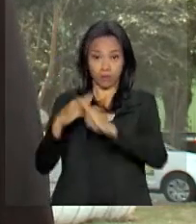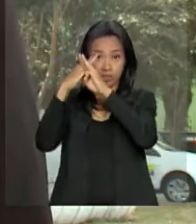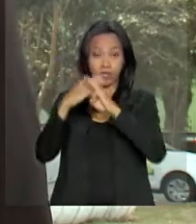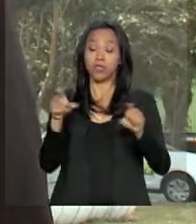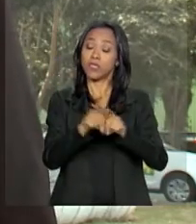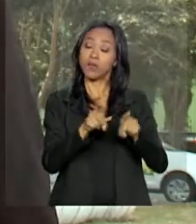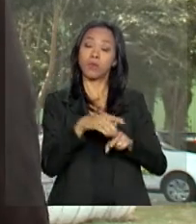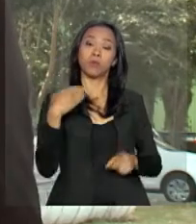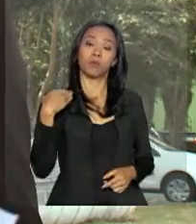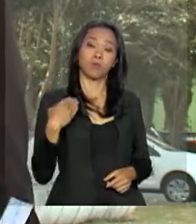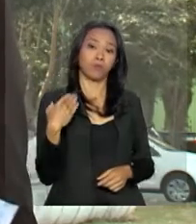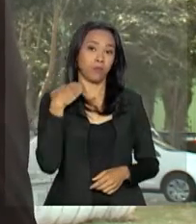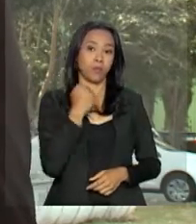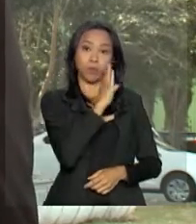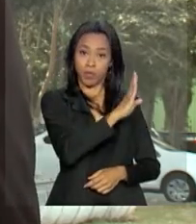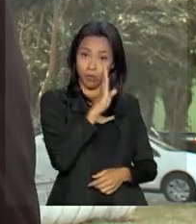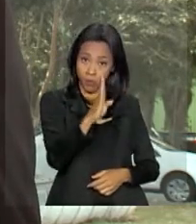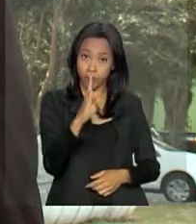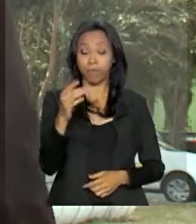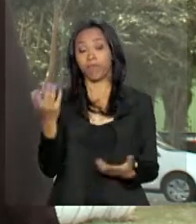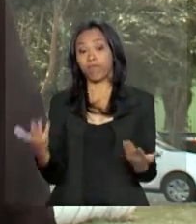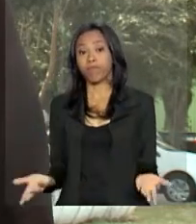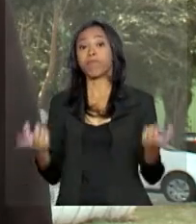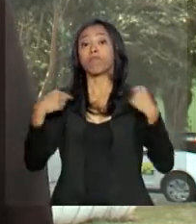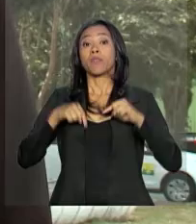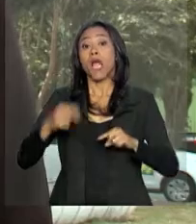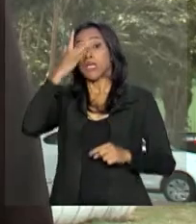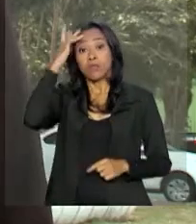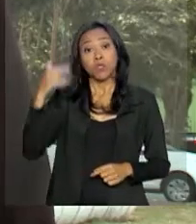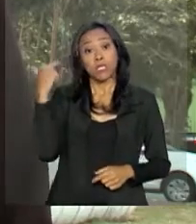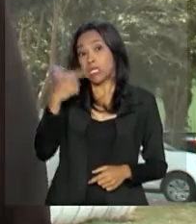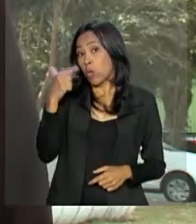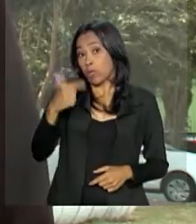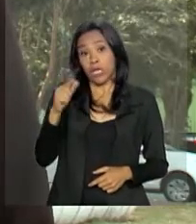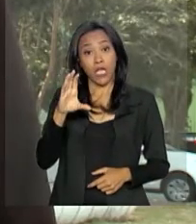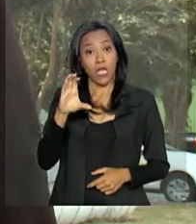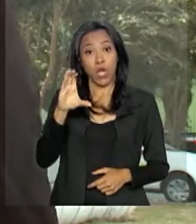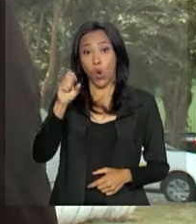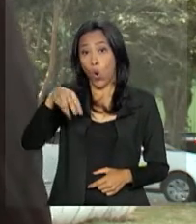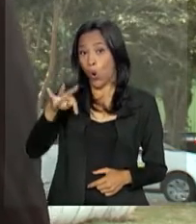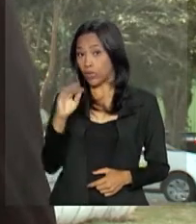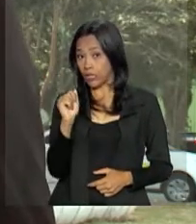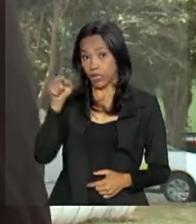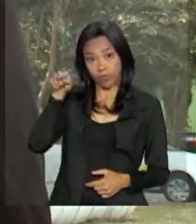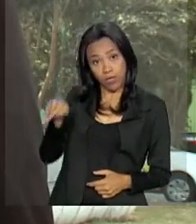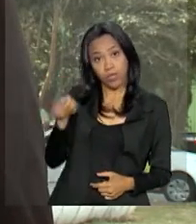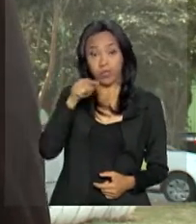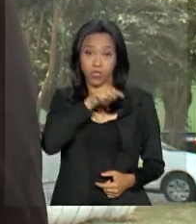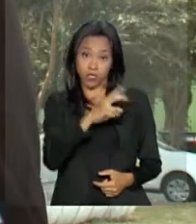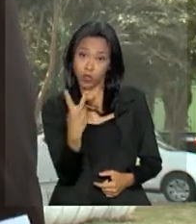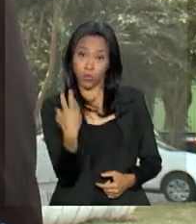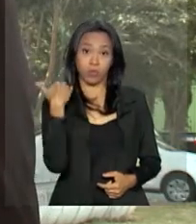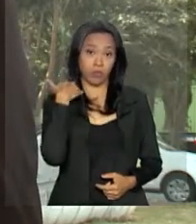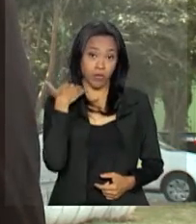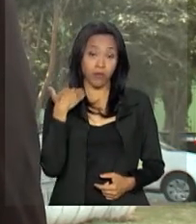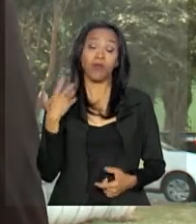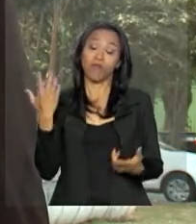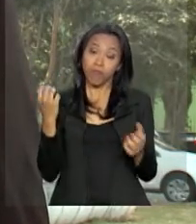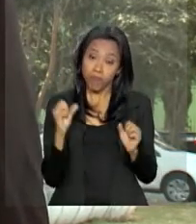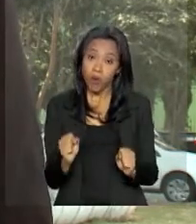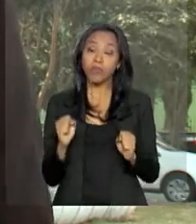banco do brasil já para as pessoas que não têm contas nesses bancos o as cotas vão poder ser